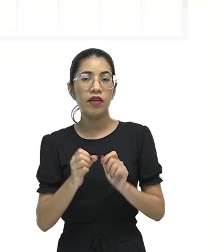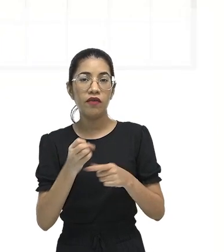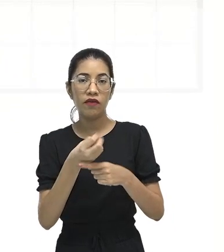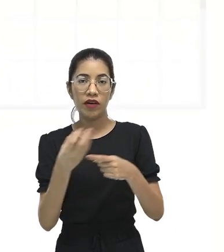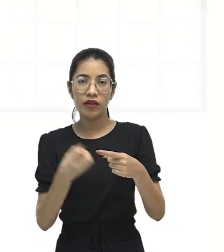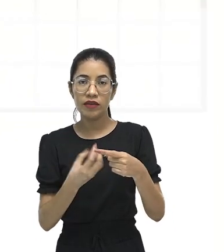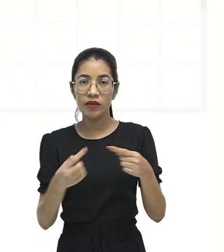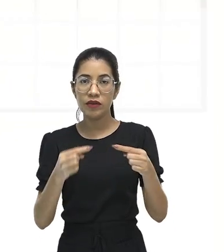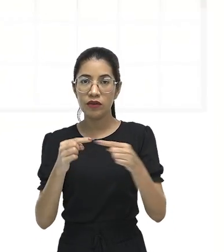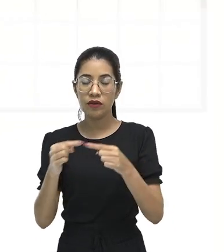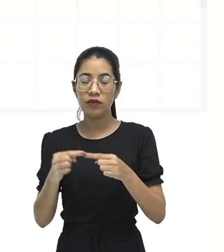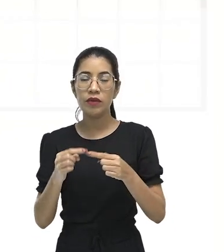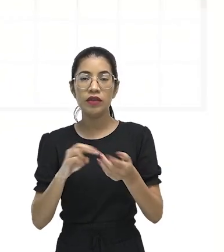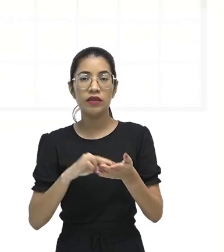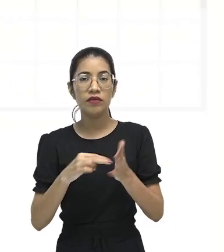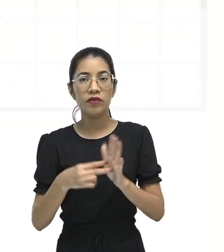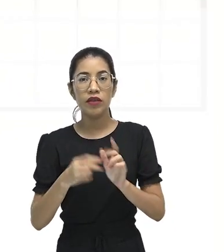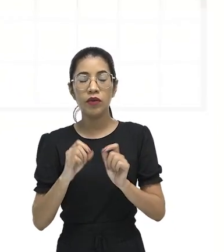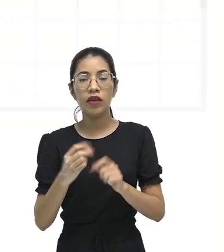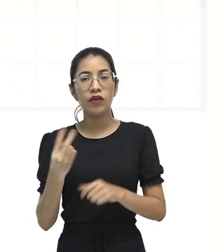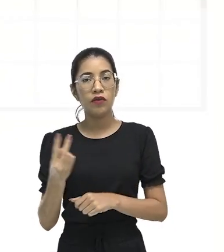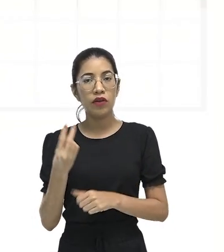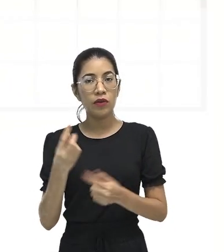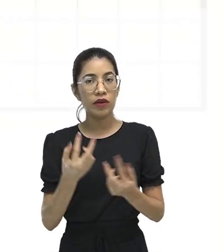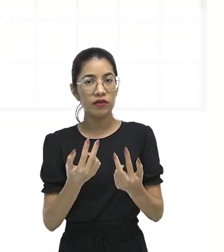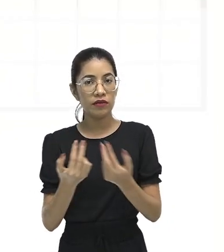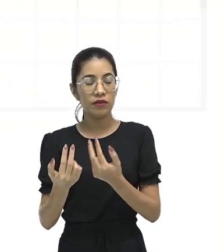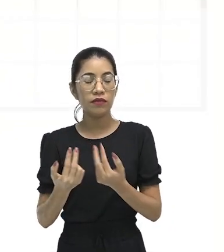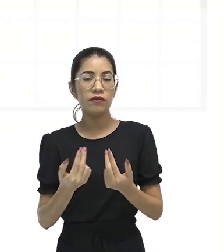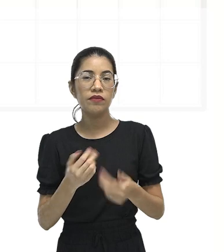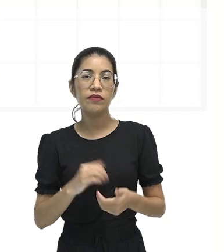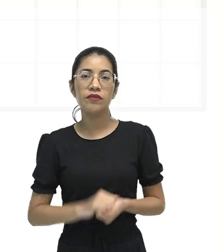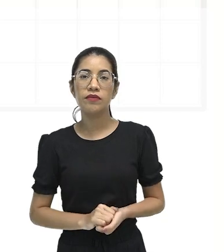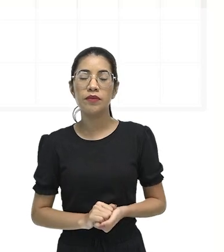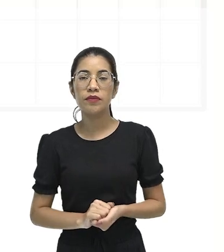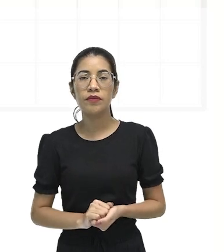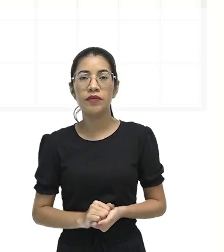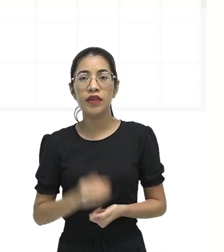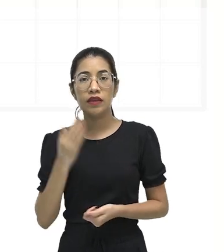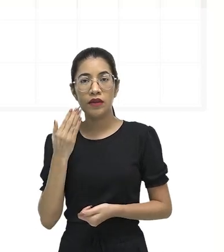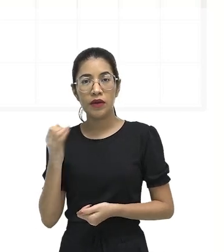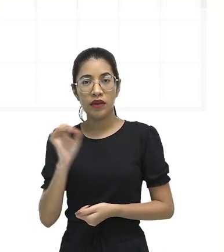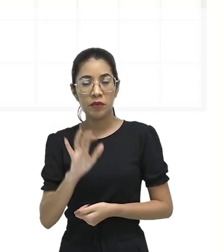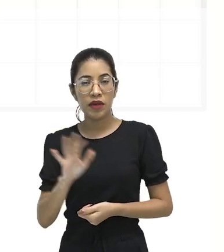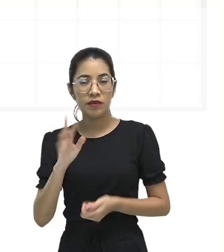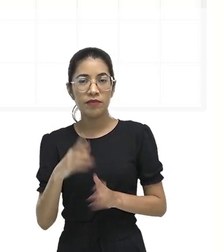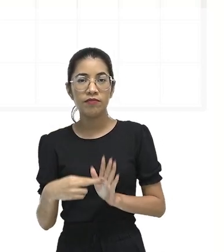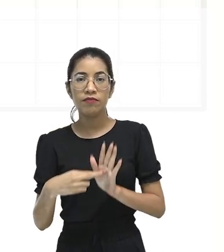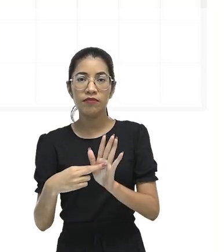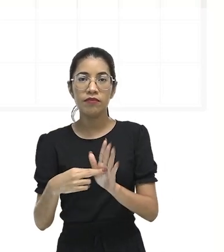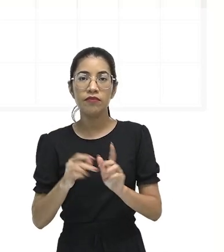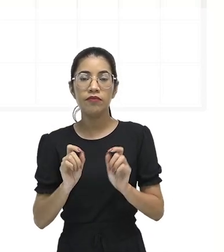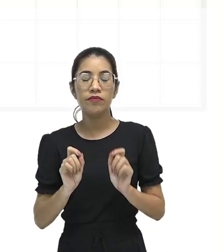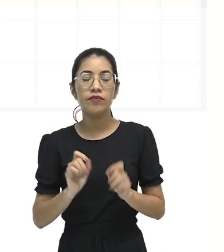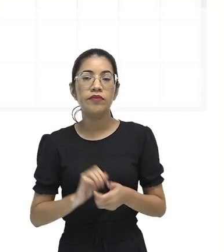são aquelas que têm o mesmo valor. E aí nós temos aqui algumas representações, veja.